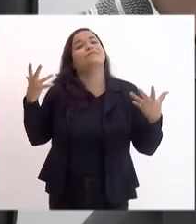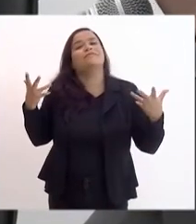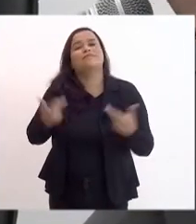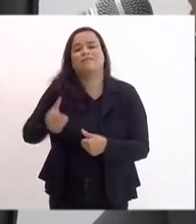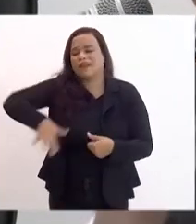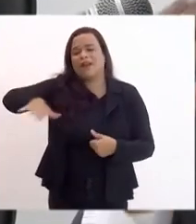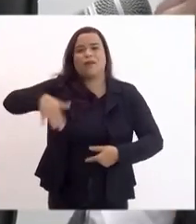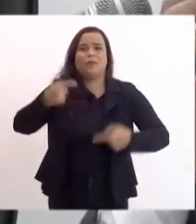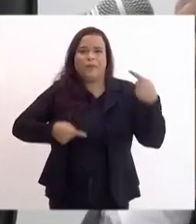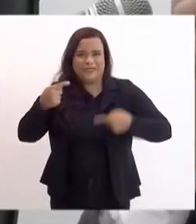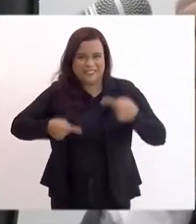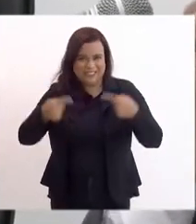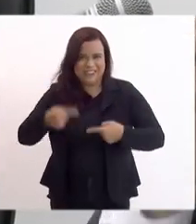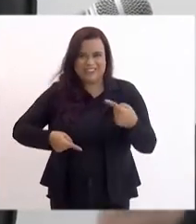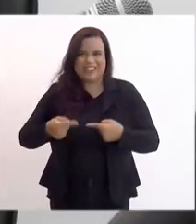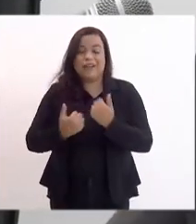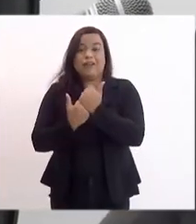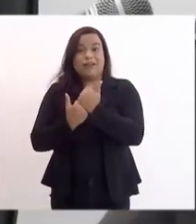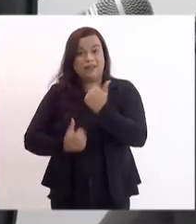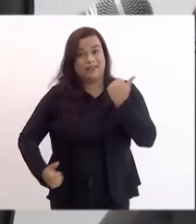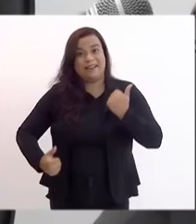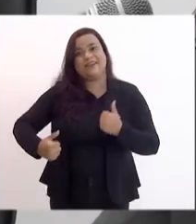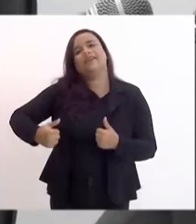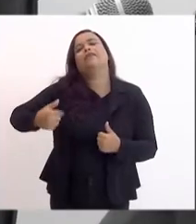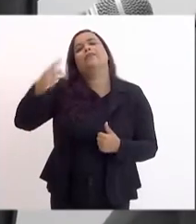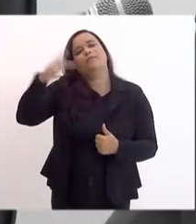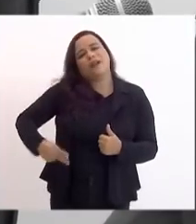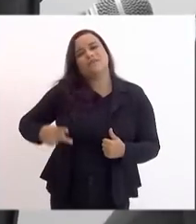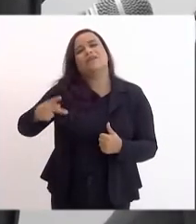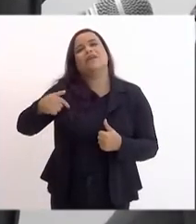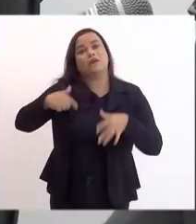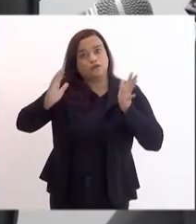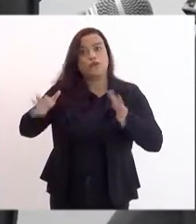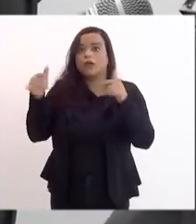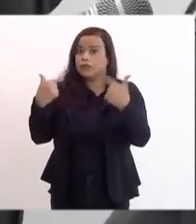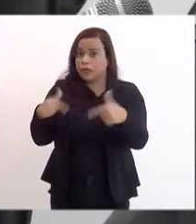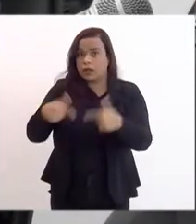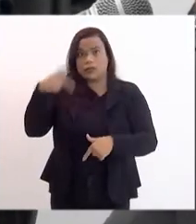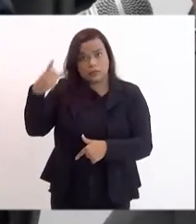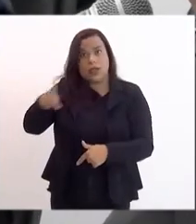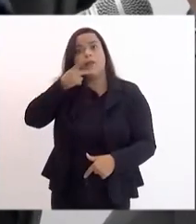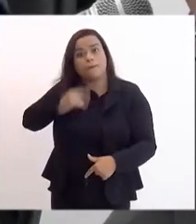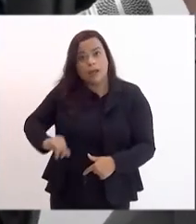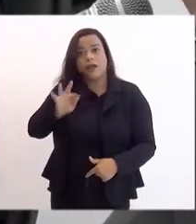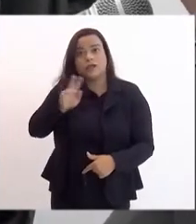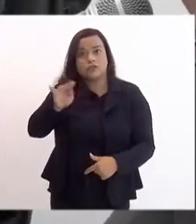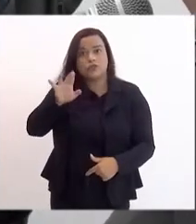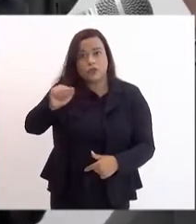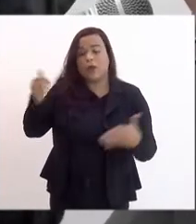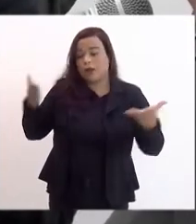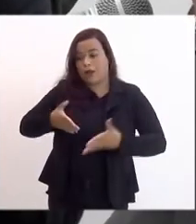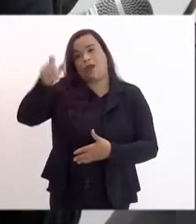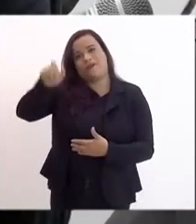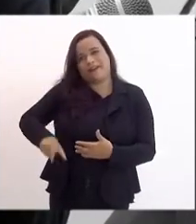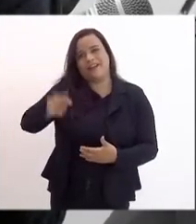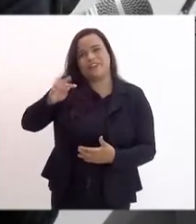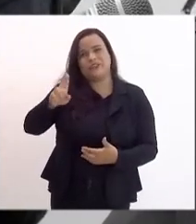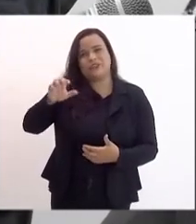política. Mas ele era o vice-presidente do Detran. Eu tive a honra de trabalhar com o pai do Tutuca e com o Tutuca agora aqui na casa.